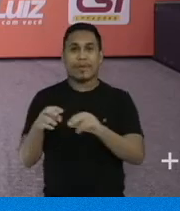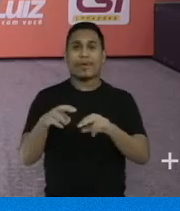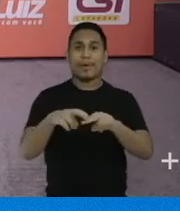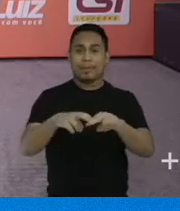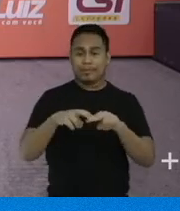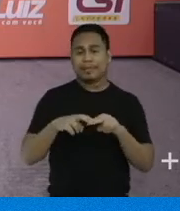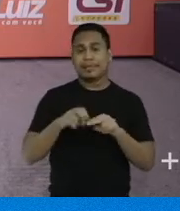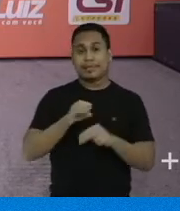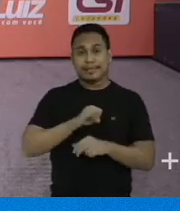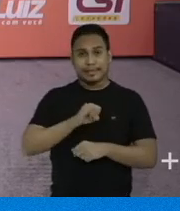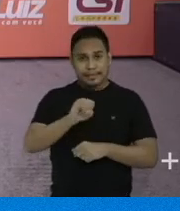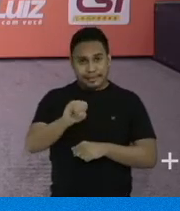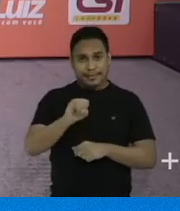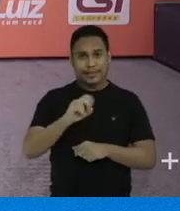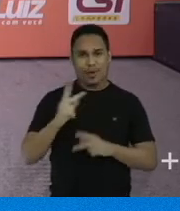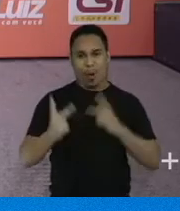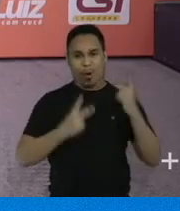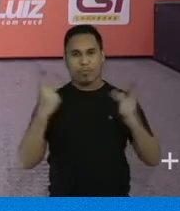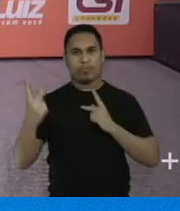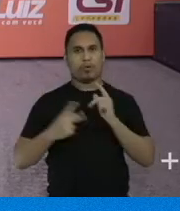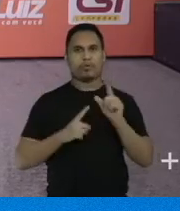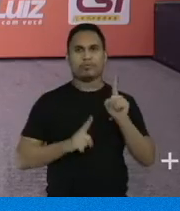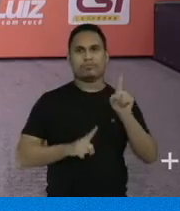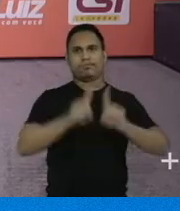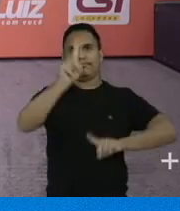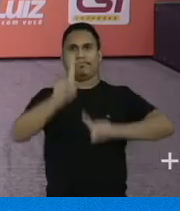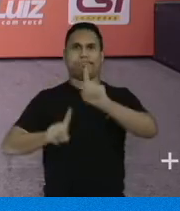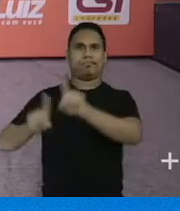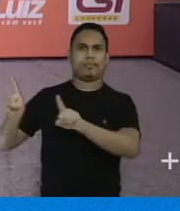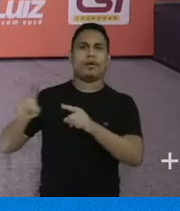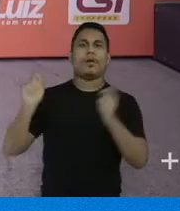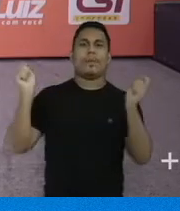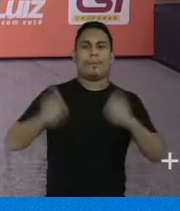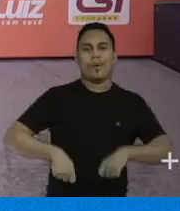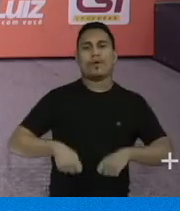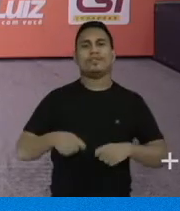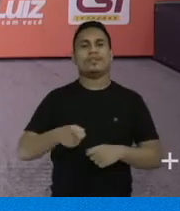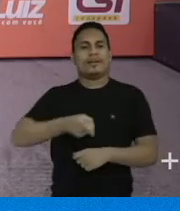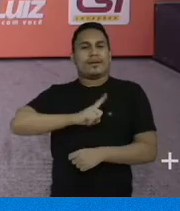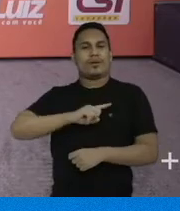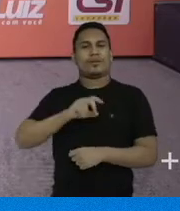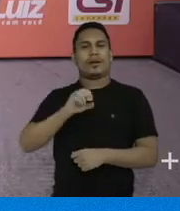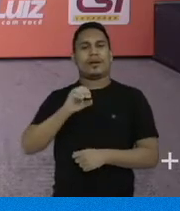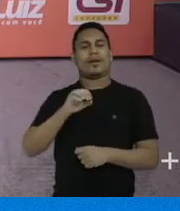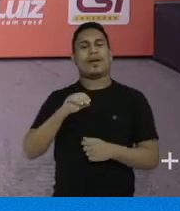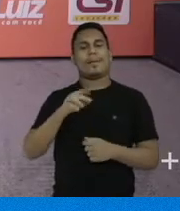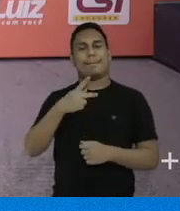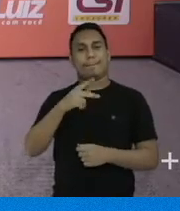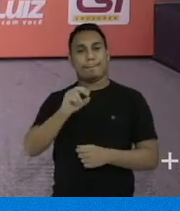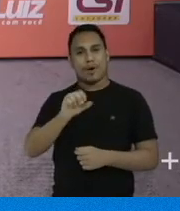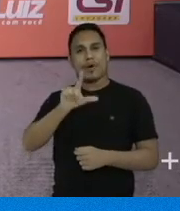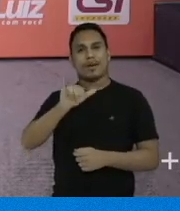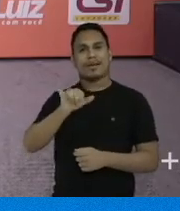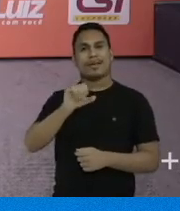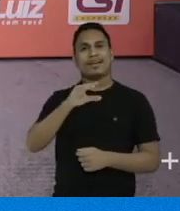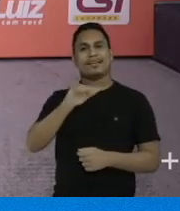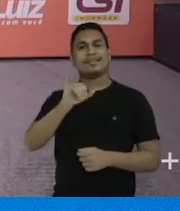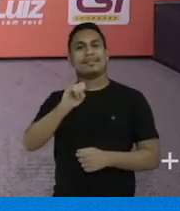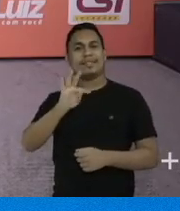alteração hormonal, vai levar ao ovário policístico, por causar alterações trombogênicas, pode